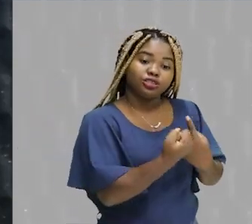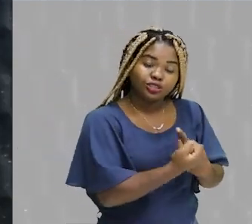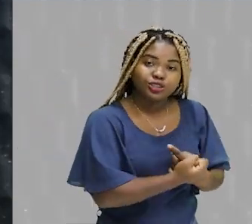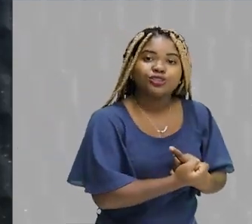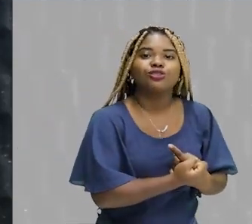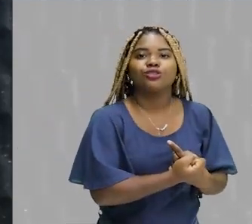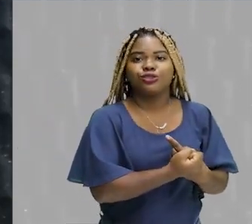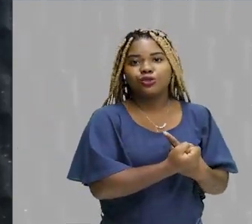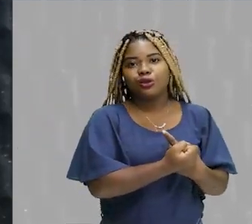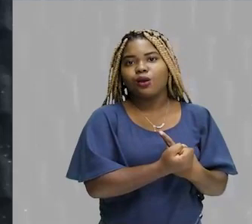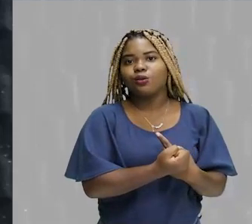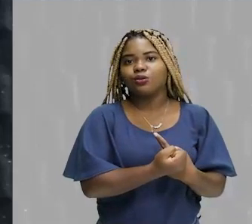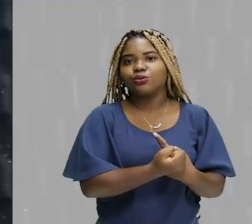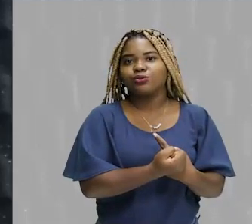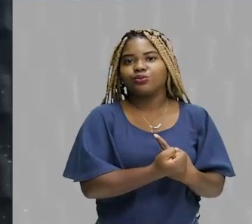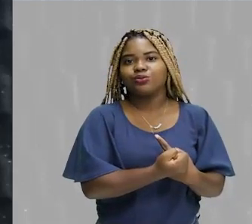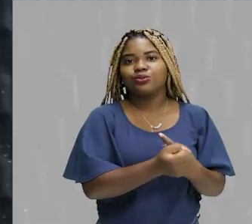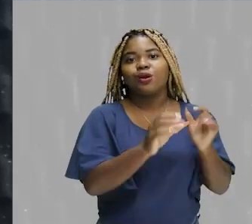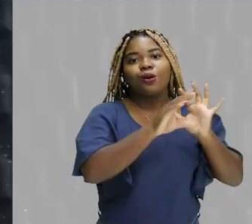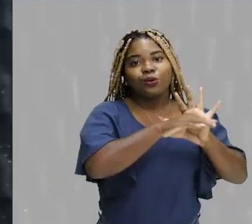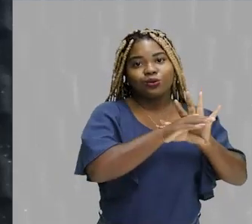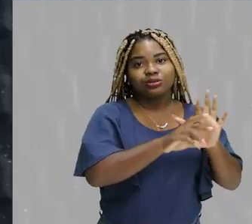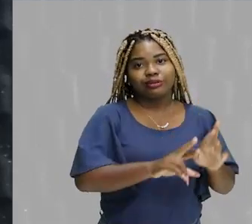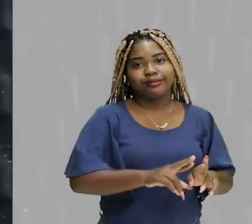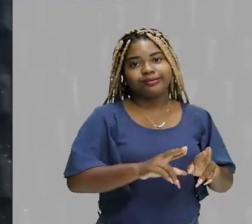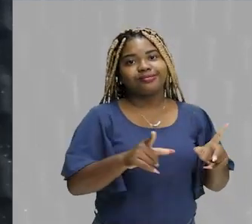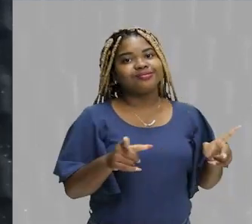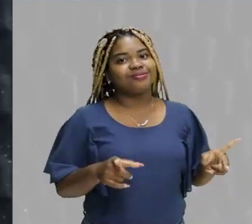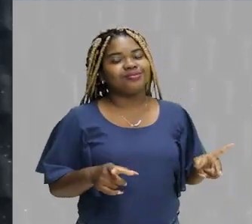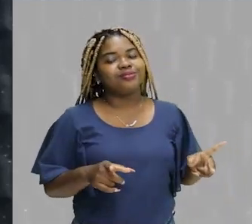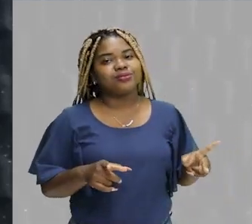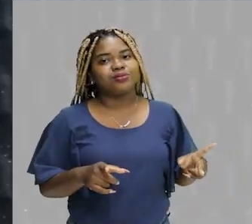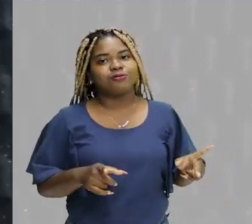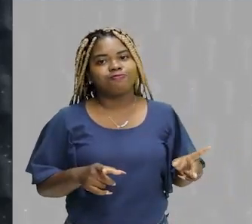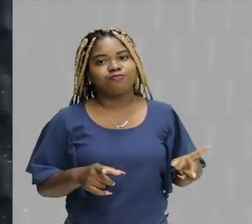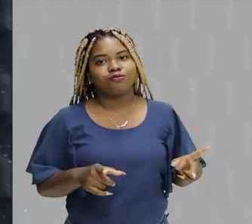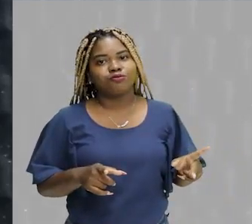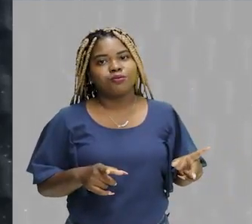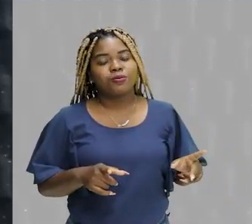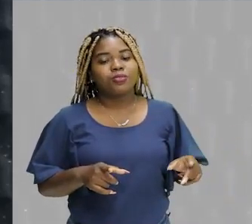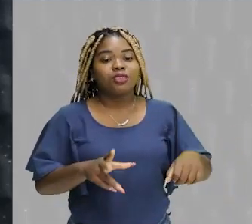o termo foi ressignificado. Em